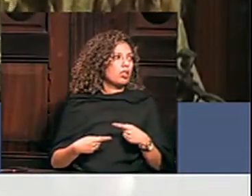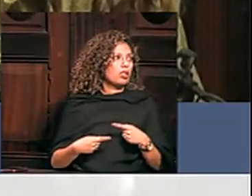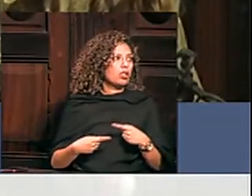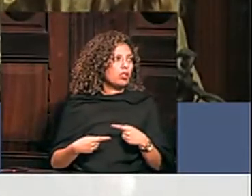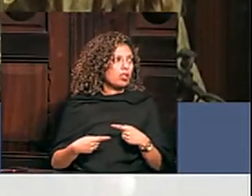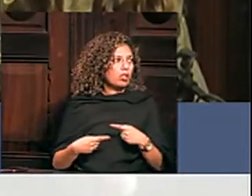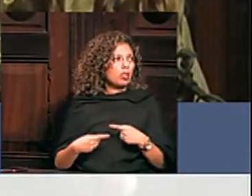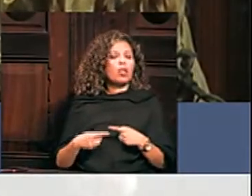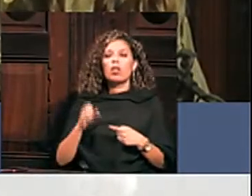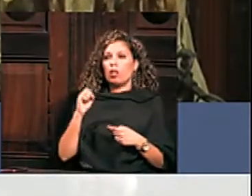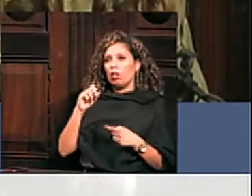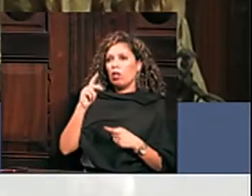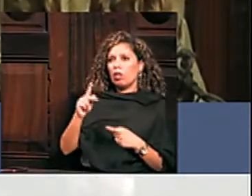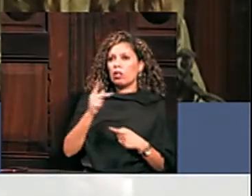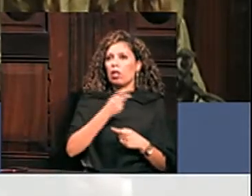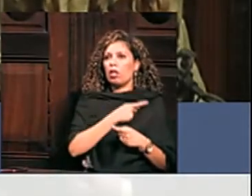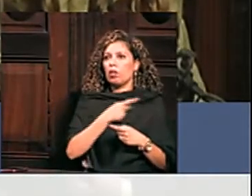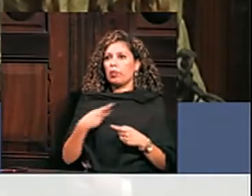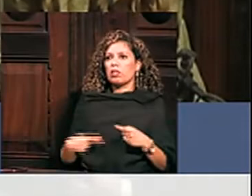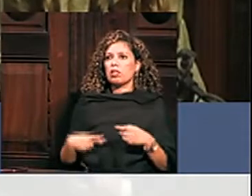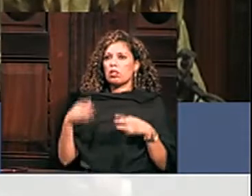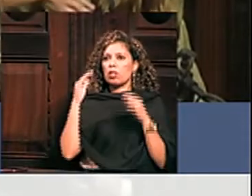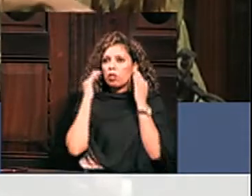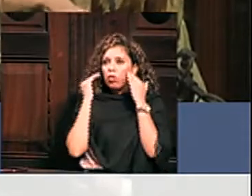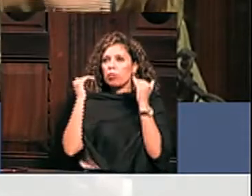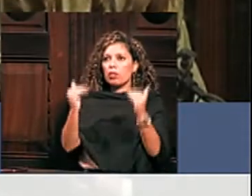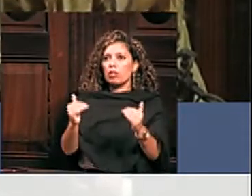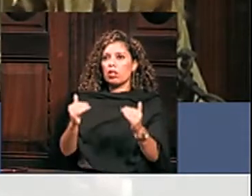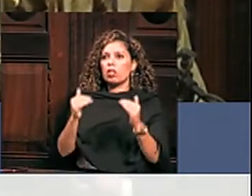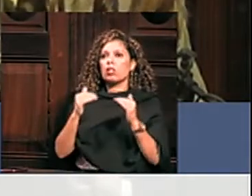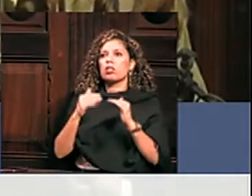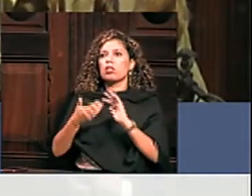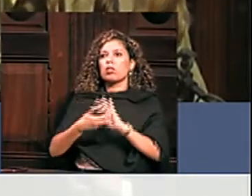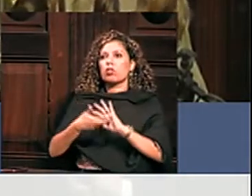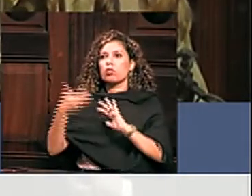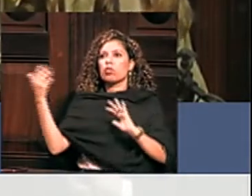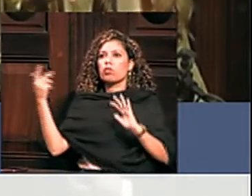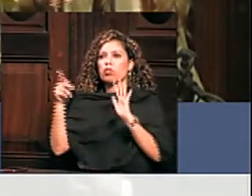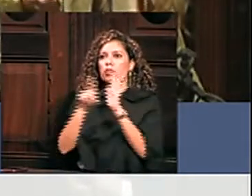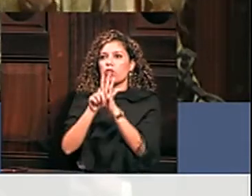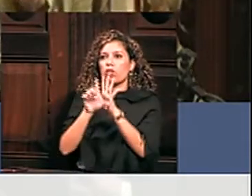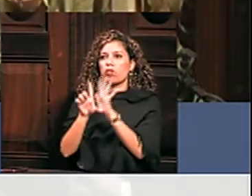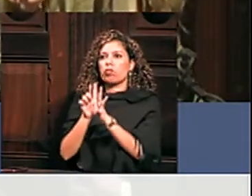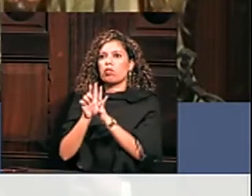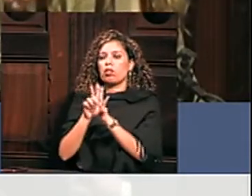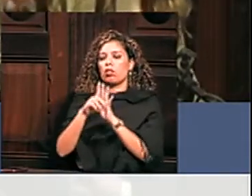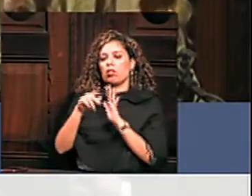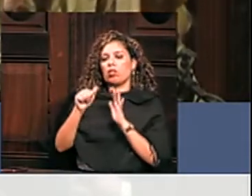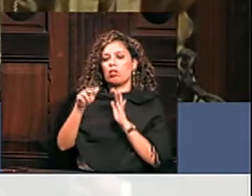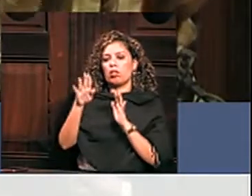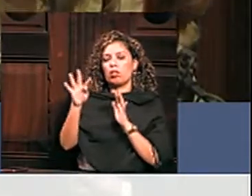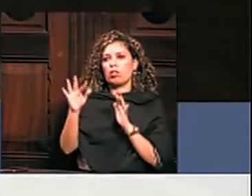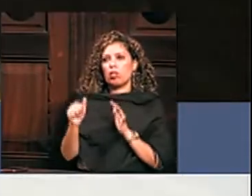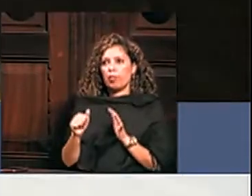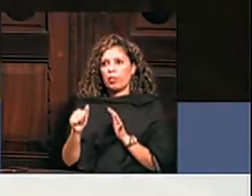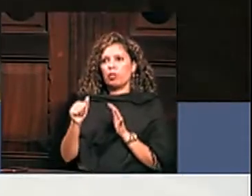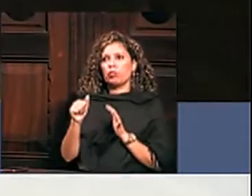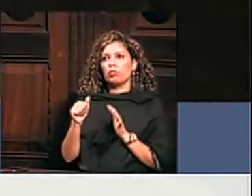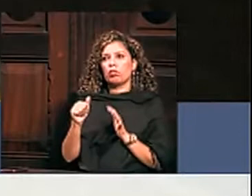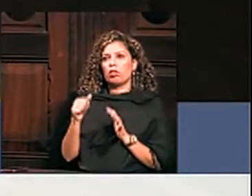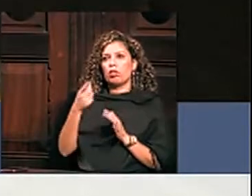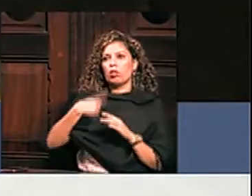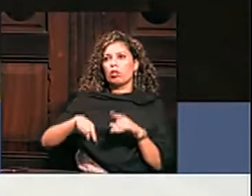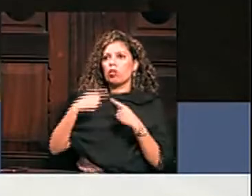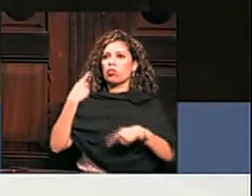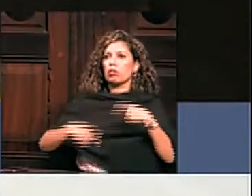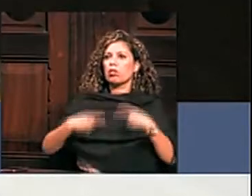ordem. Tira o projeto abrigo da autora. Por favor, anuncio. Para que possa ser debatido melhor e ele possa ganhar o corpo